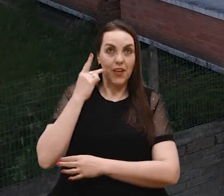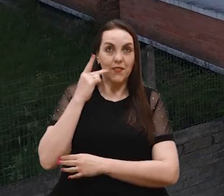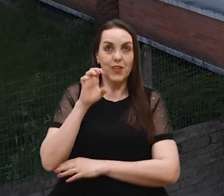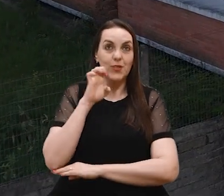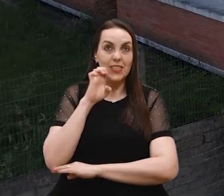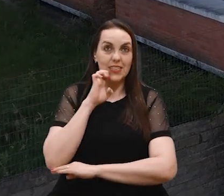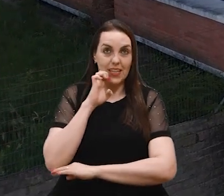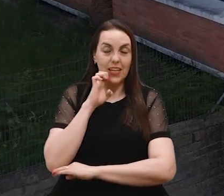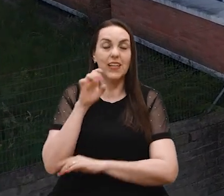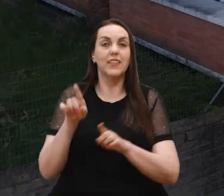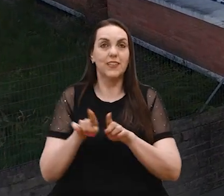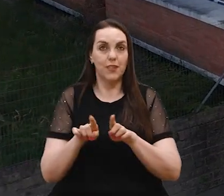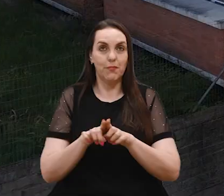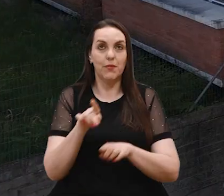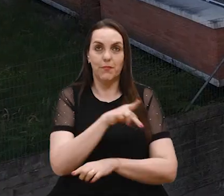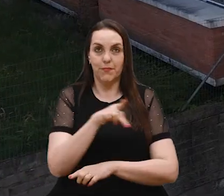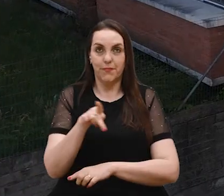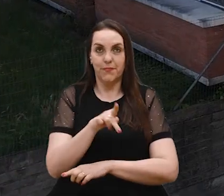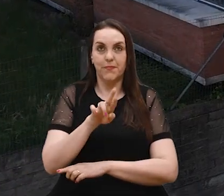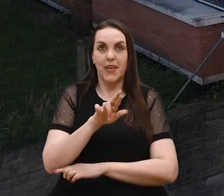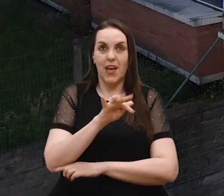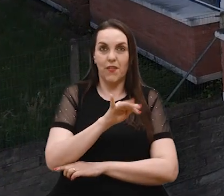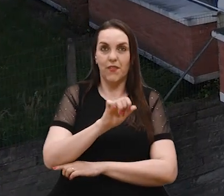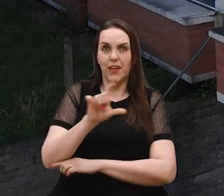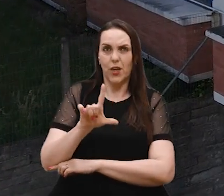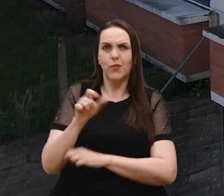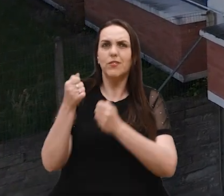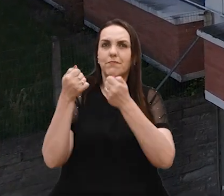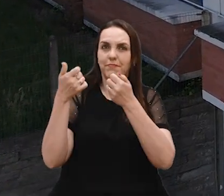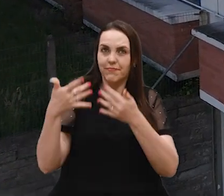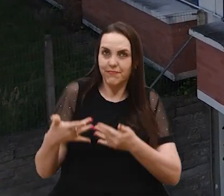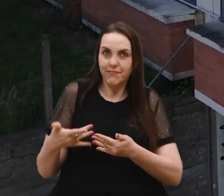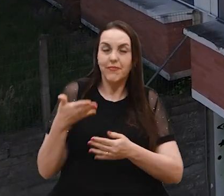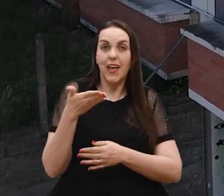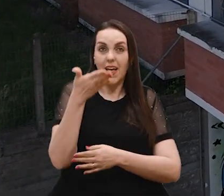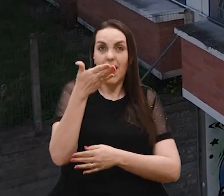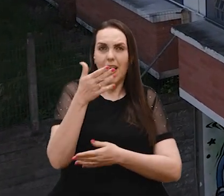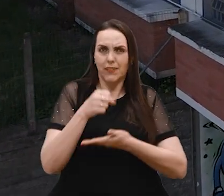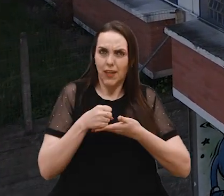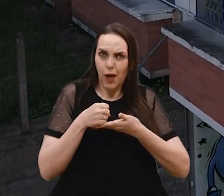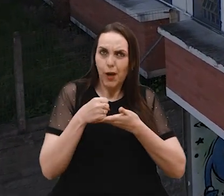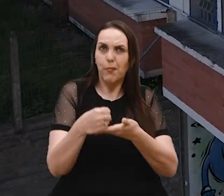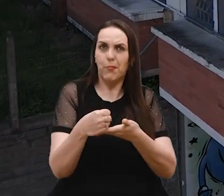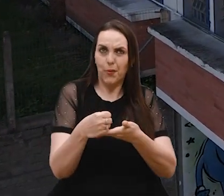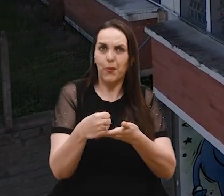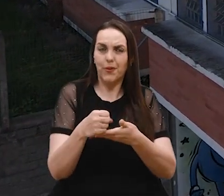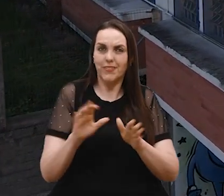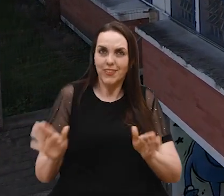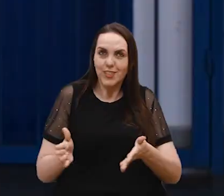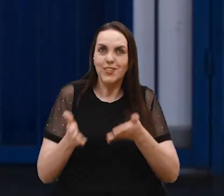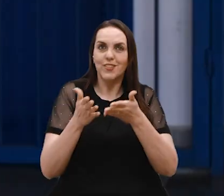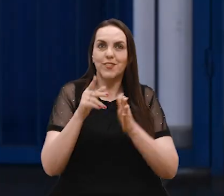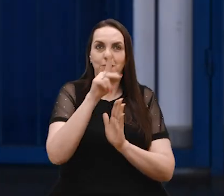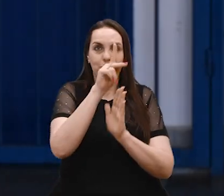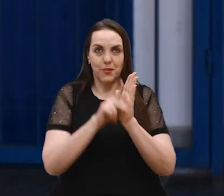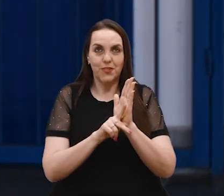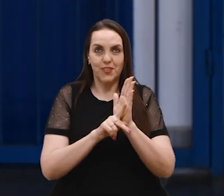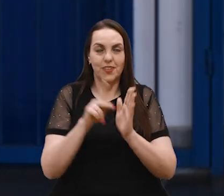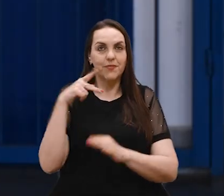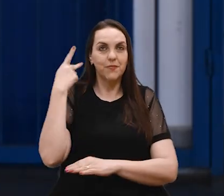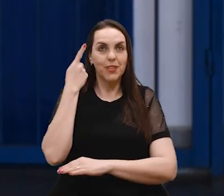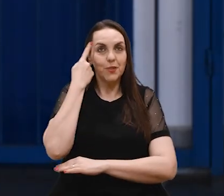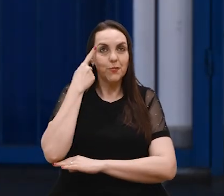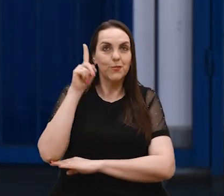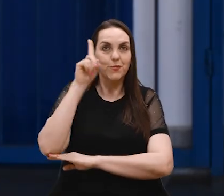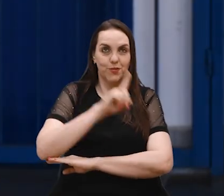vereadora Estela e o professor Rafael já falaram dela, que foi uma das grandes apoiadoras do projeto Vereador por